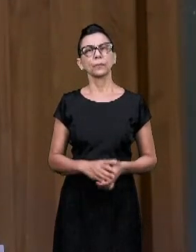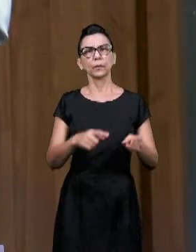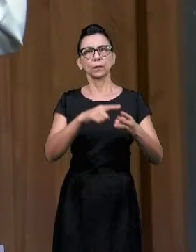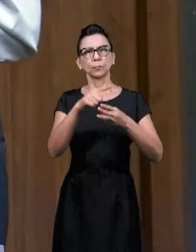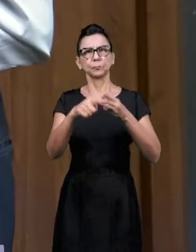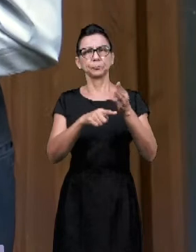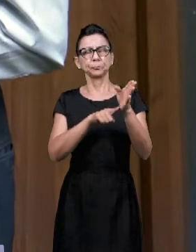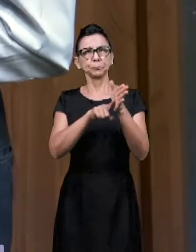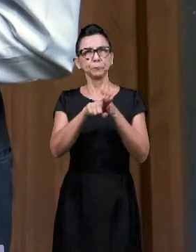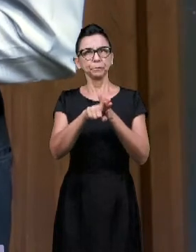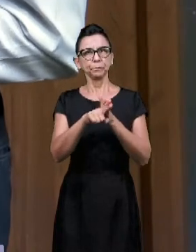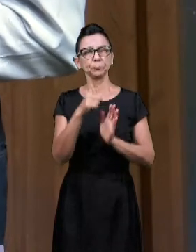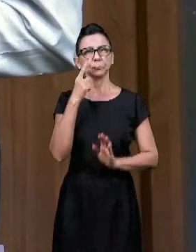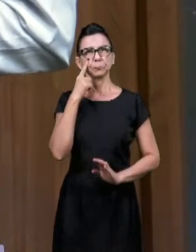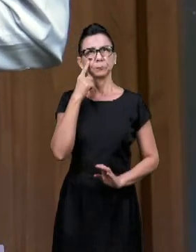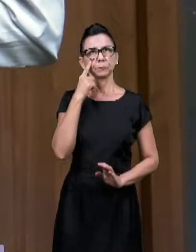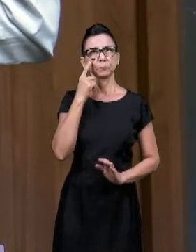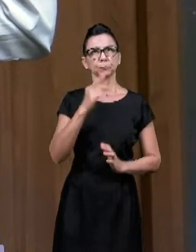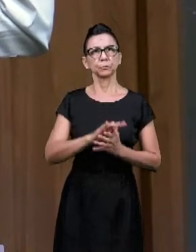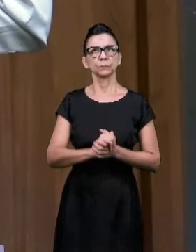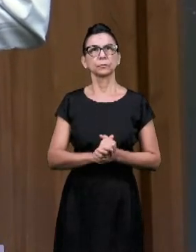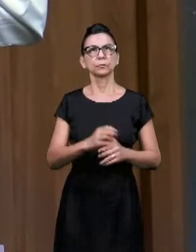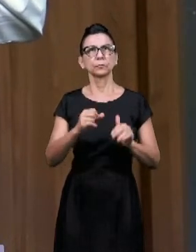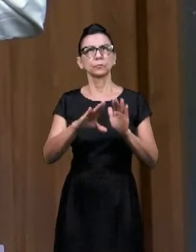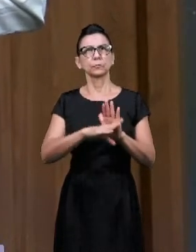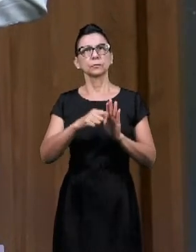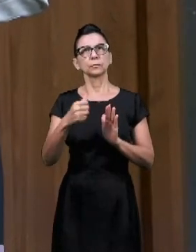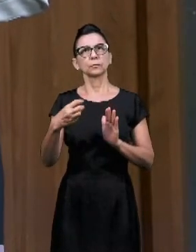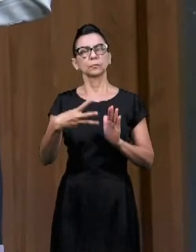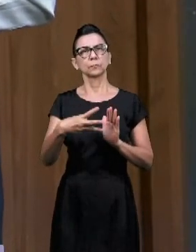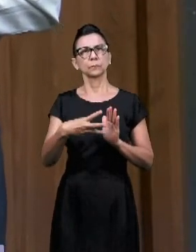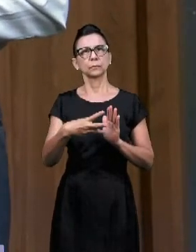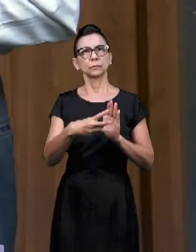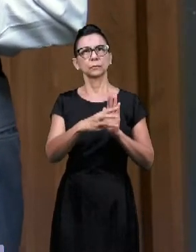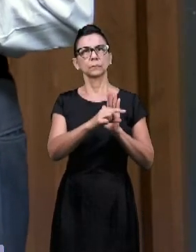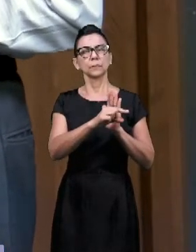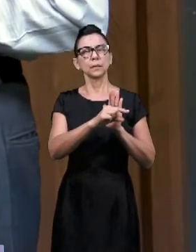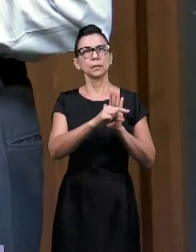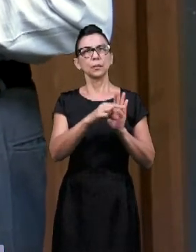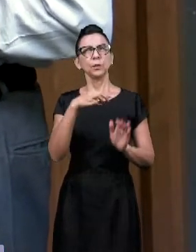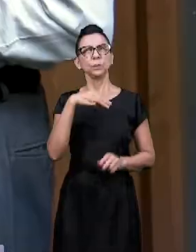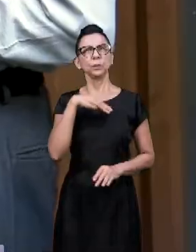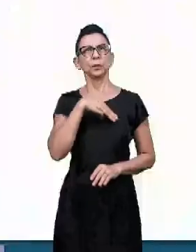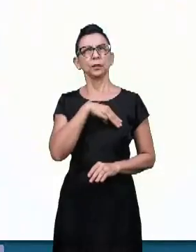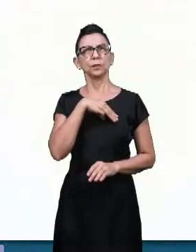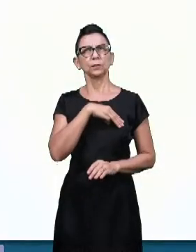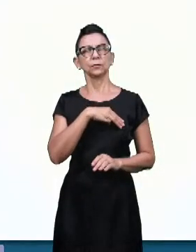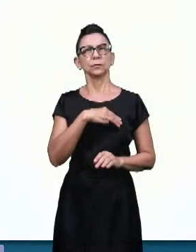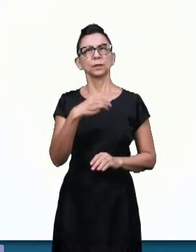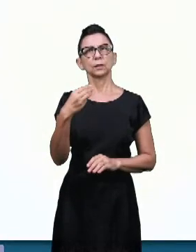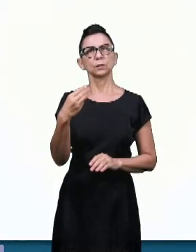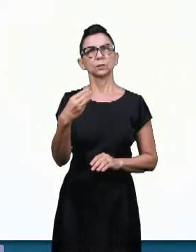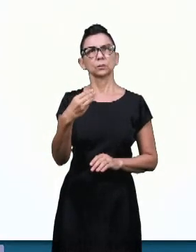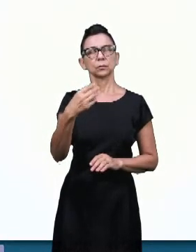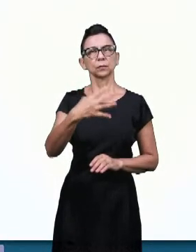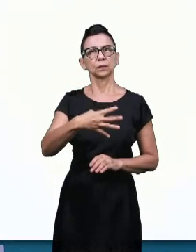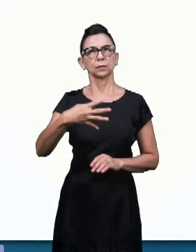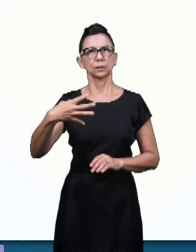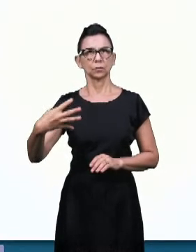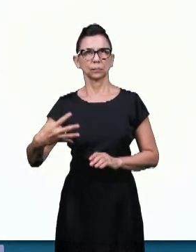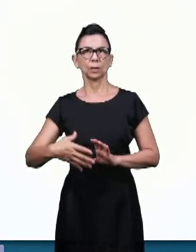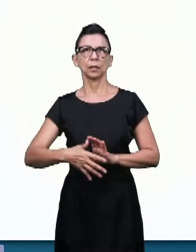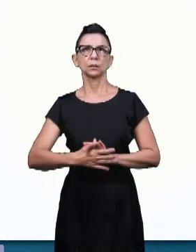ela diz assim: no capítulo 13 de Mateus, verso 44, o Senhor Jesus se refere à